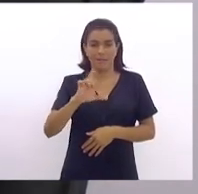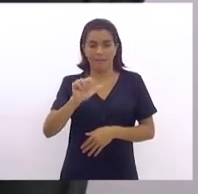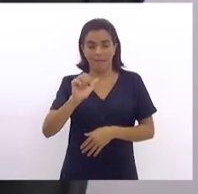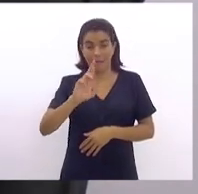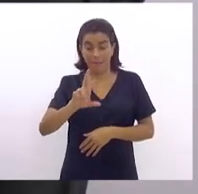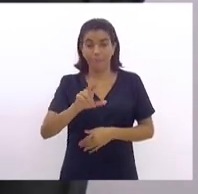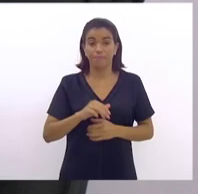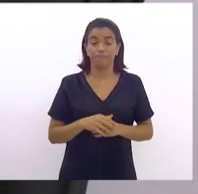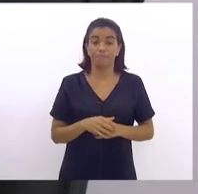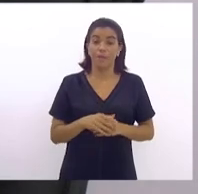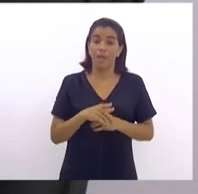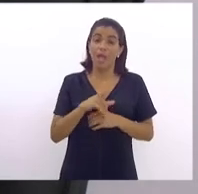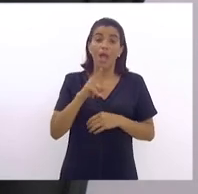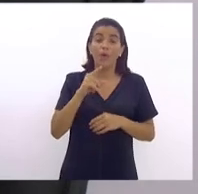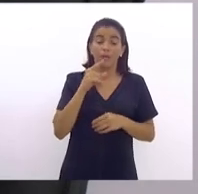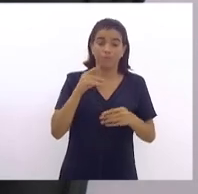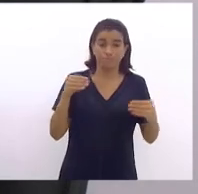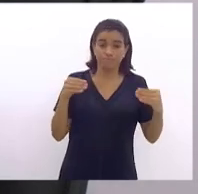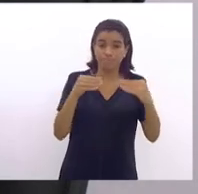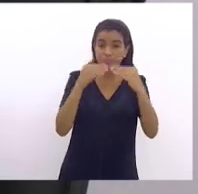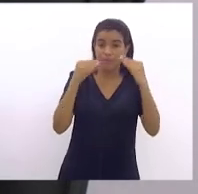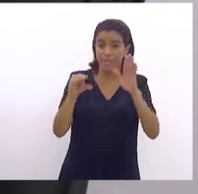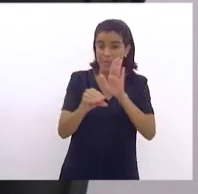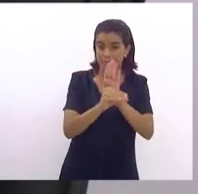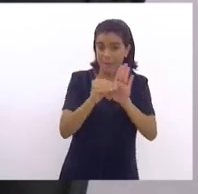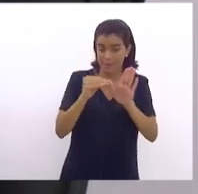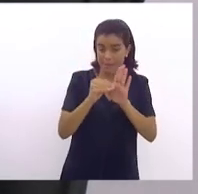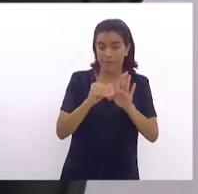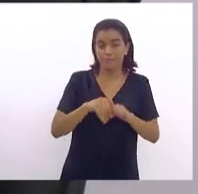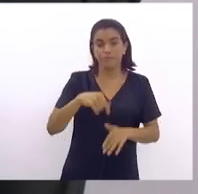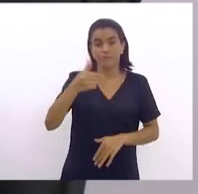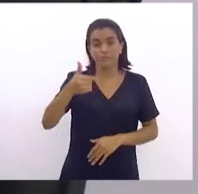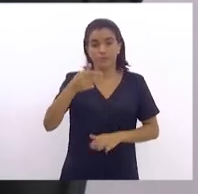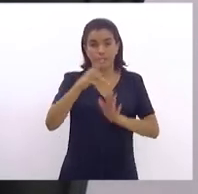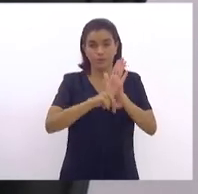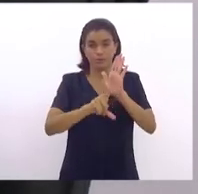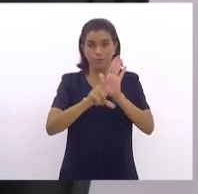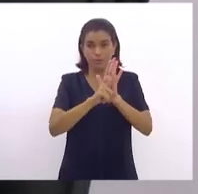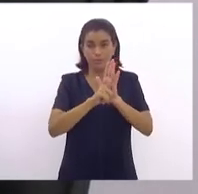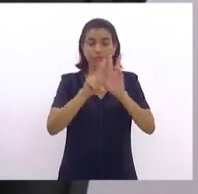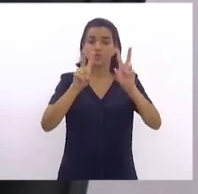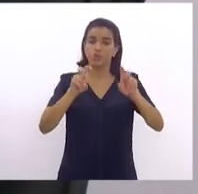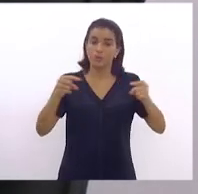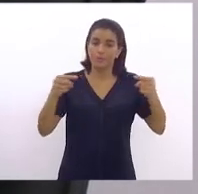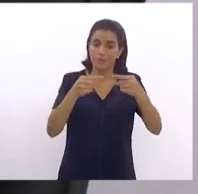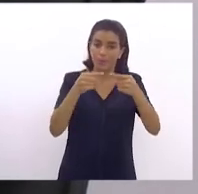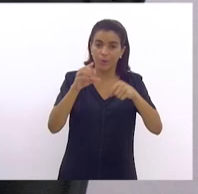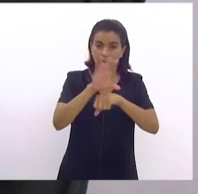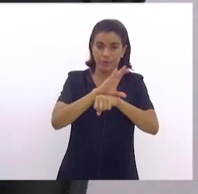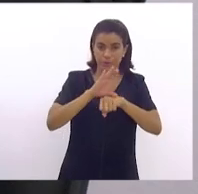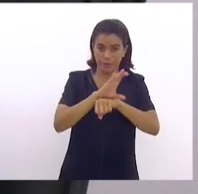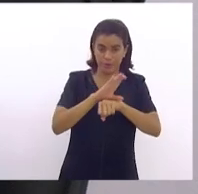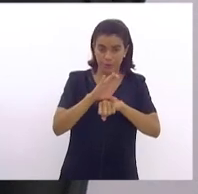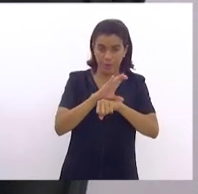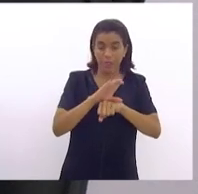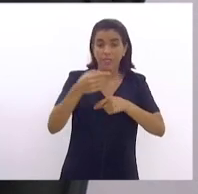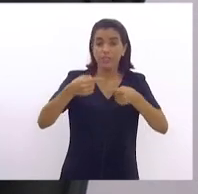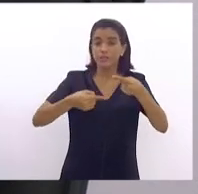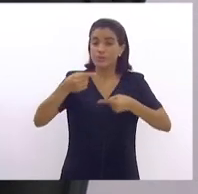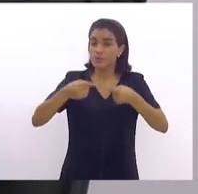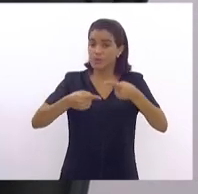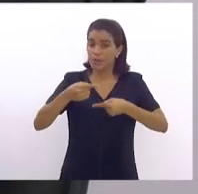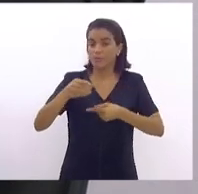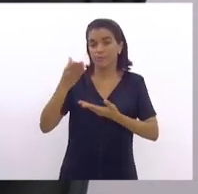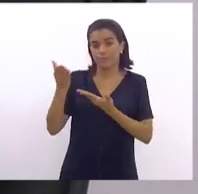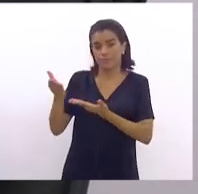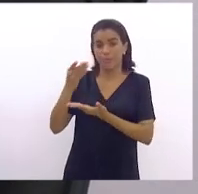o parecer de autoria do deputado Filipinho Raves, no segundo projeto, é constitucionalidade. Então, em discussão, para discutir,